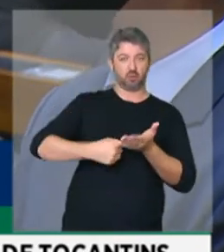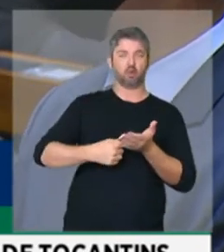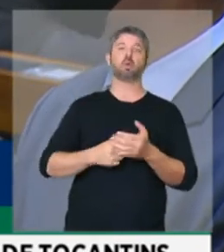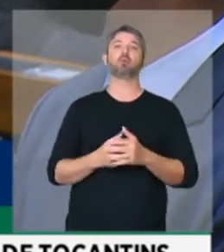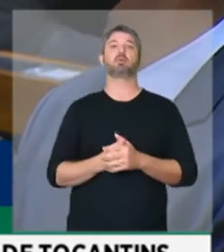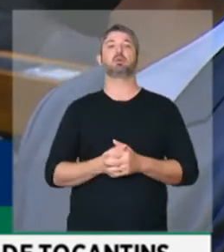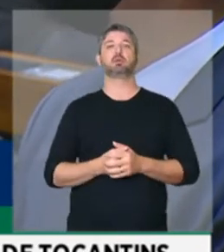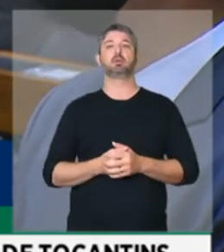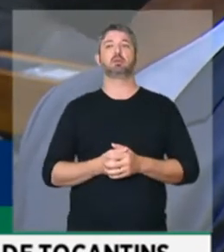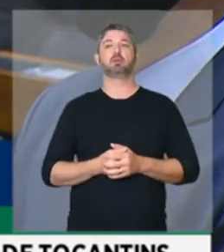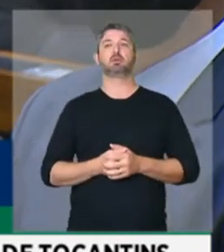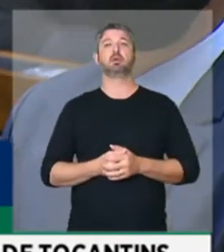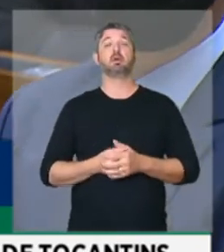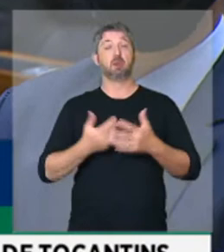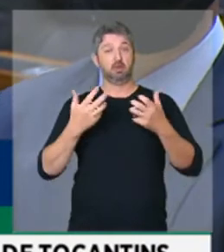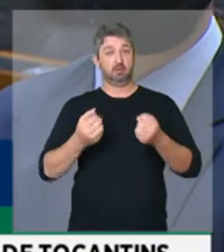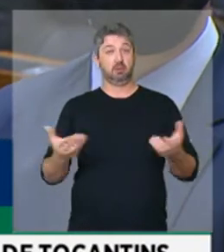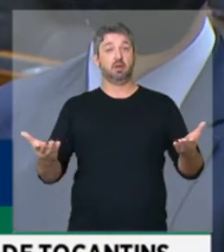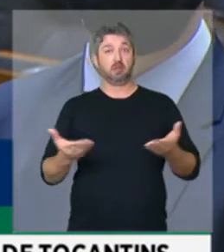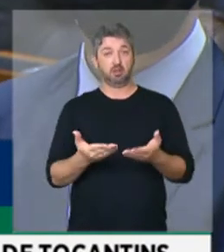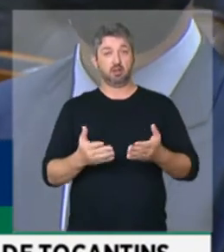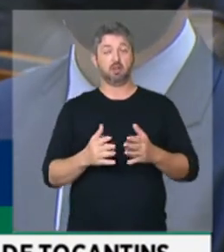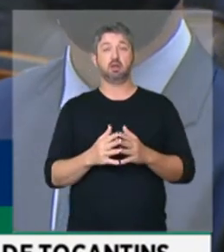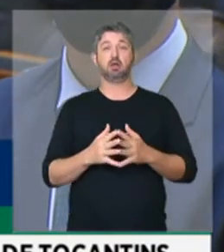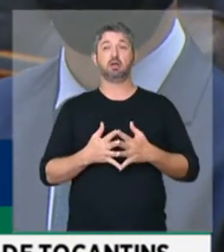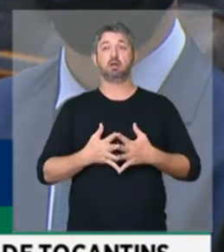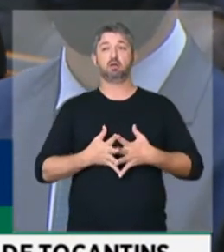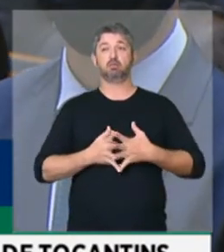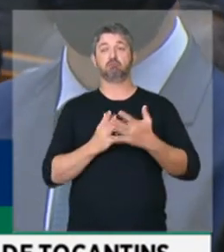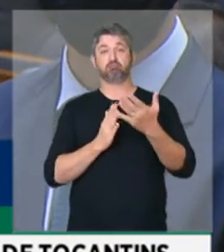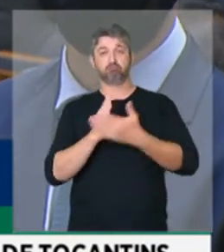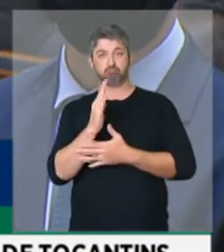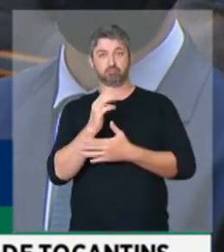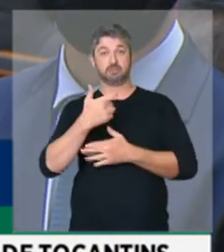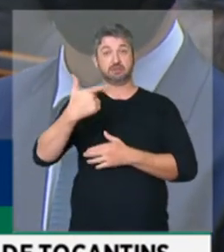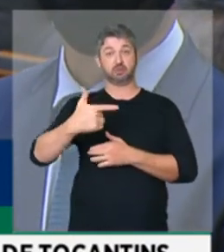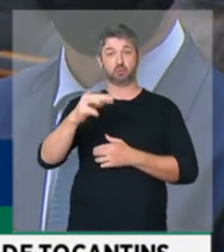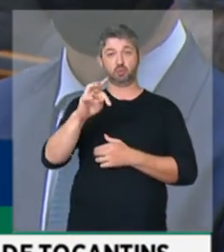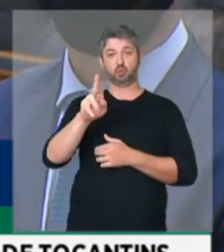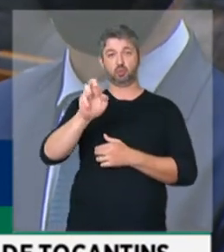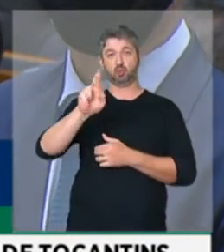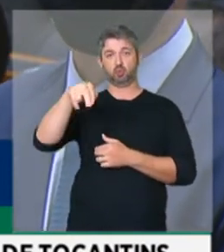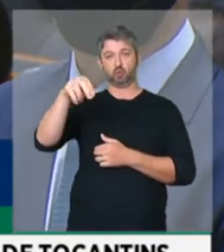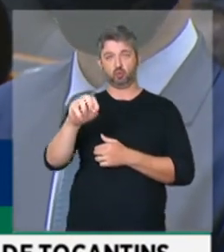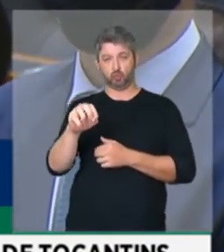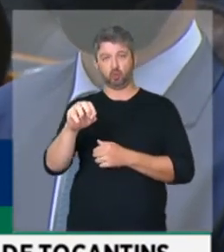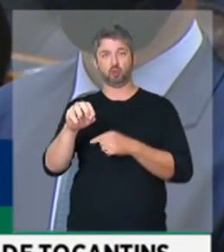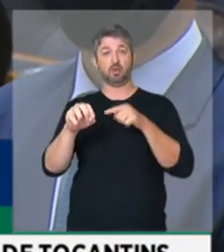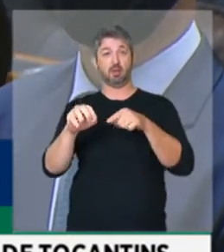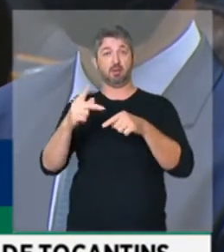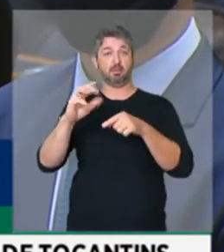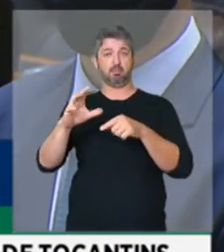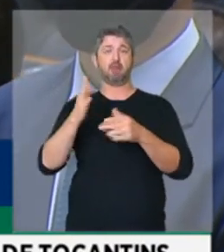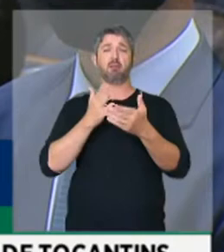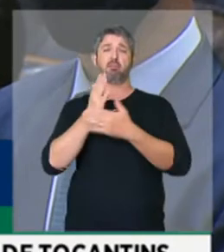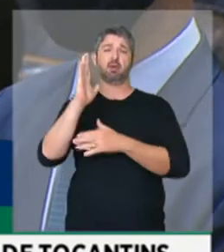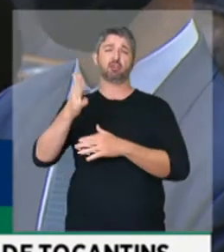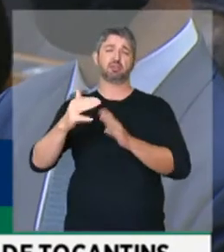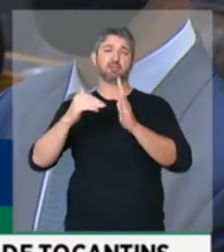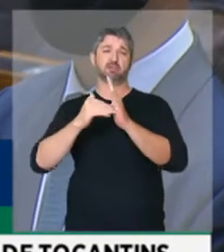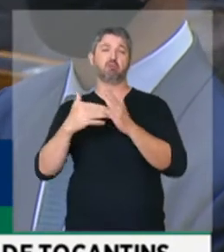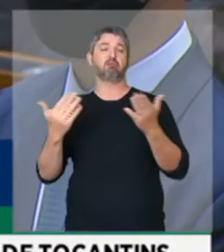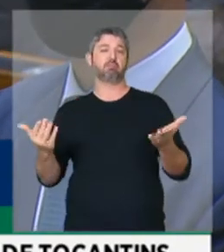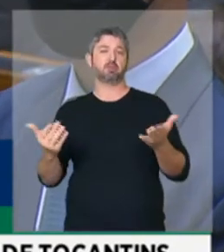votação. Vamos agora aprovar já em segundo turno essa PEC, que já passou pelo Senado, e, portanto,